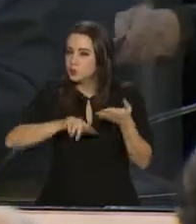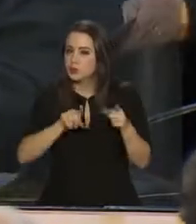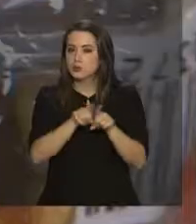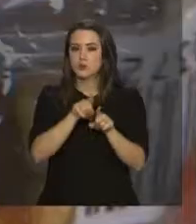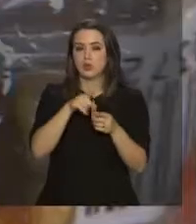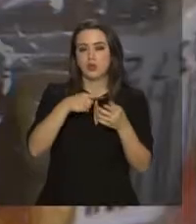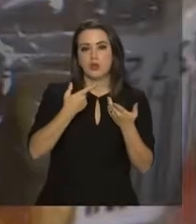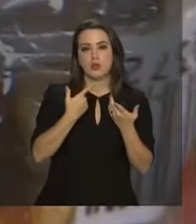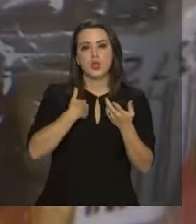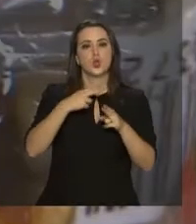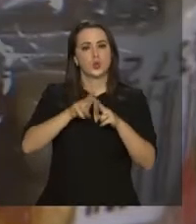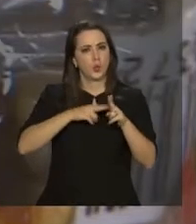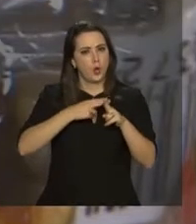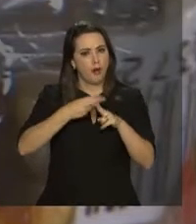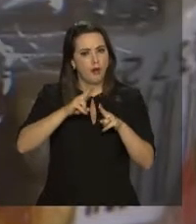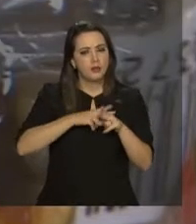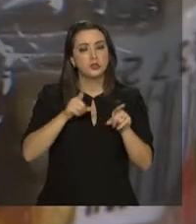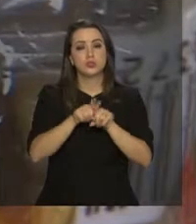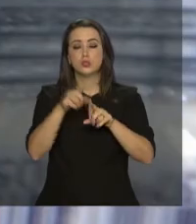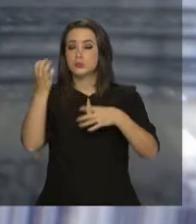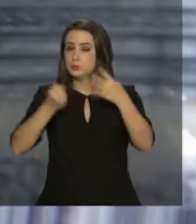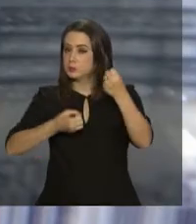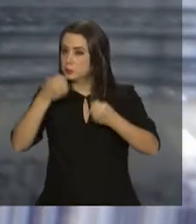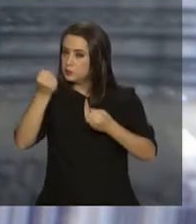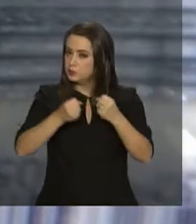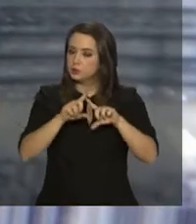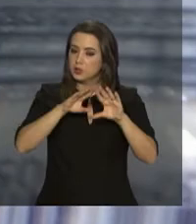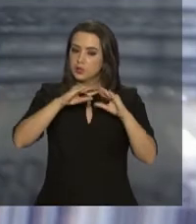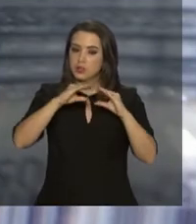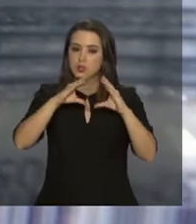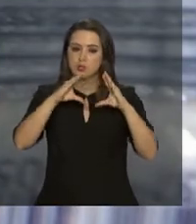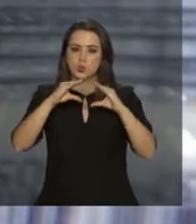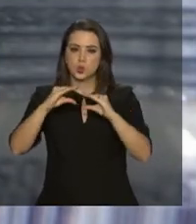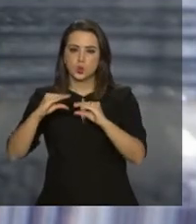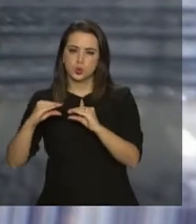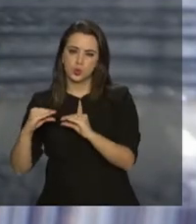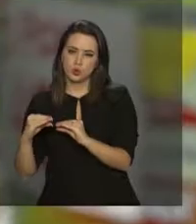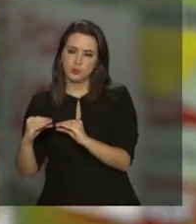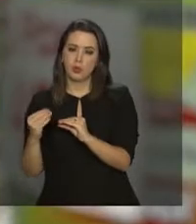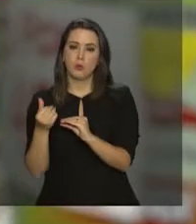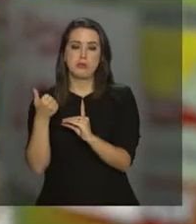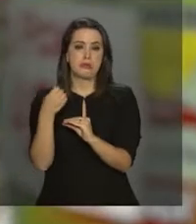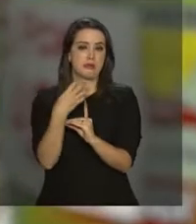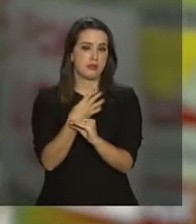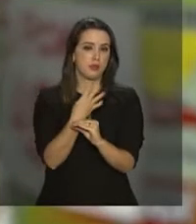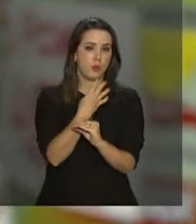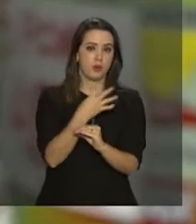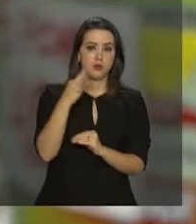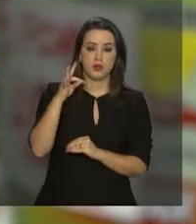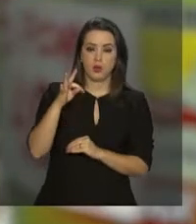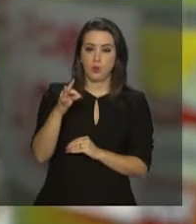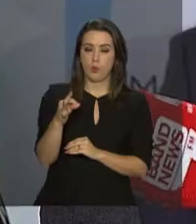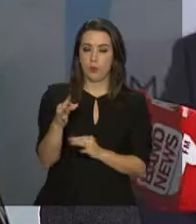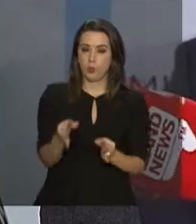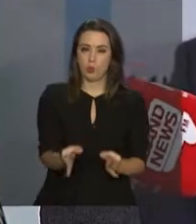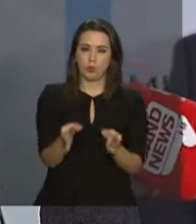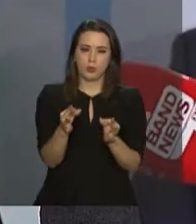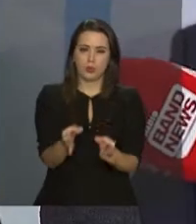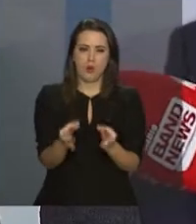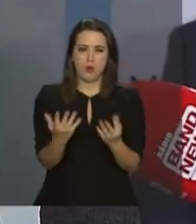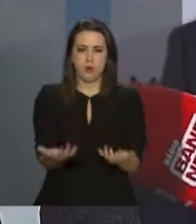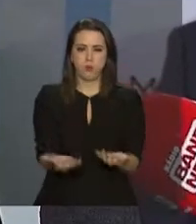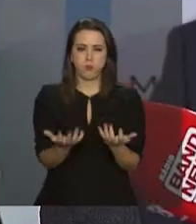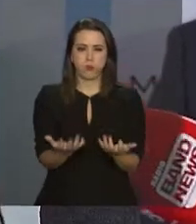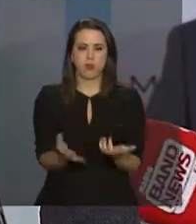lácteos a meta é retirar do mercado 144 mil toneladas de açúcar dos alimentos até 2020 dois nós teremos